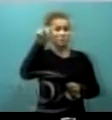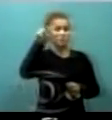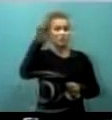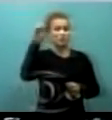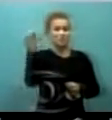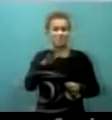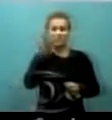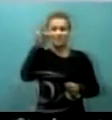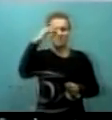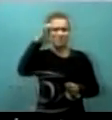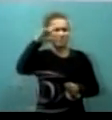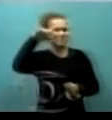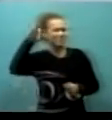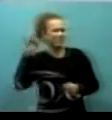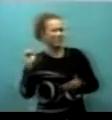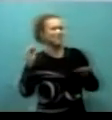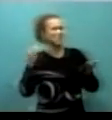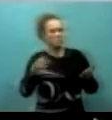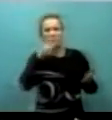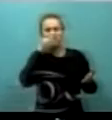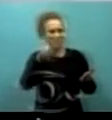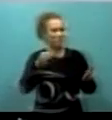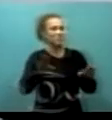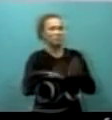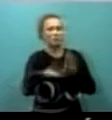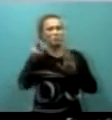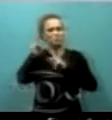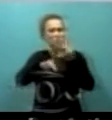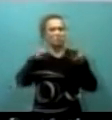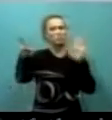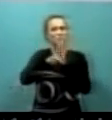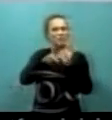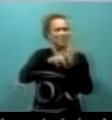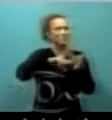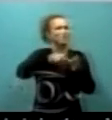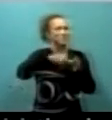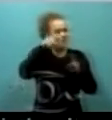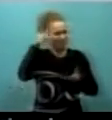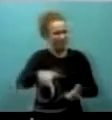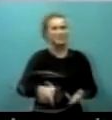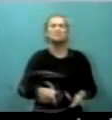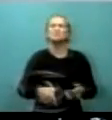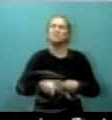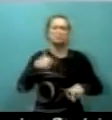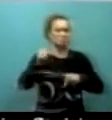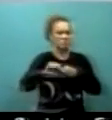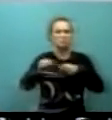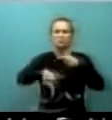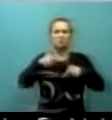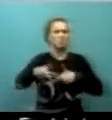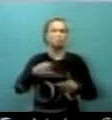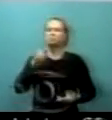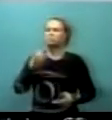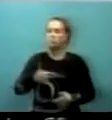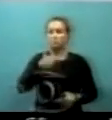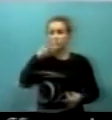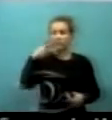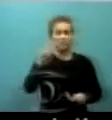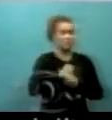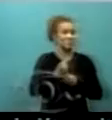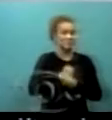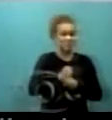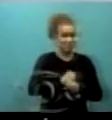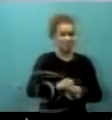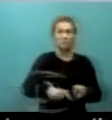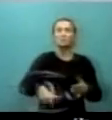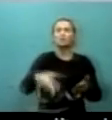essa sugestão. E agora a cidadã joinvilense, Galha Kratchenko, fez um excelente trabalho ao longo desses 13 anos do Bolshoi, consolidando